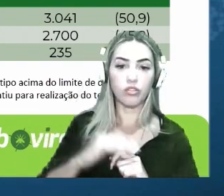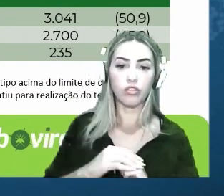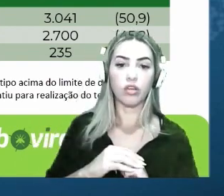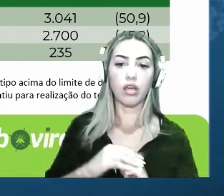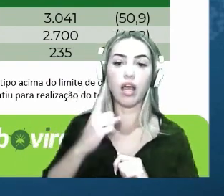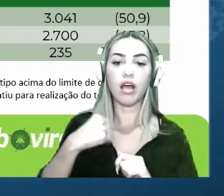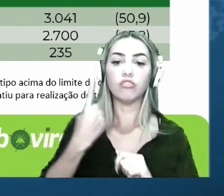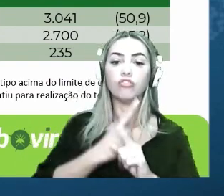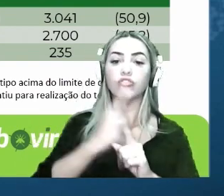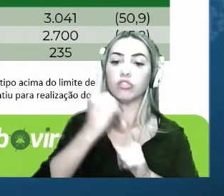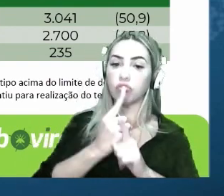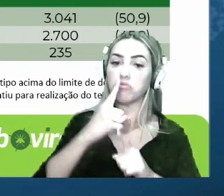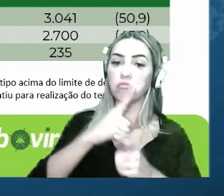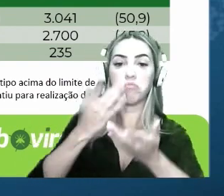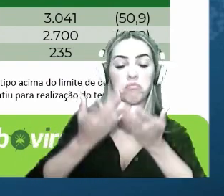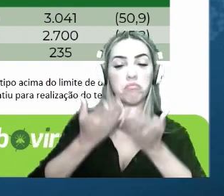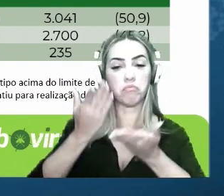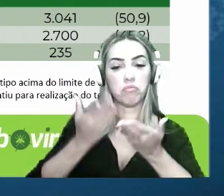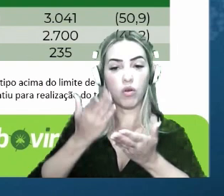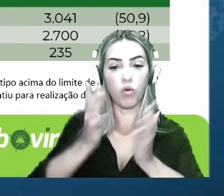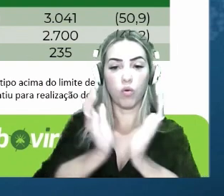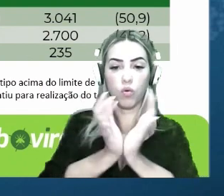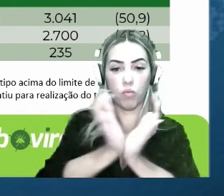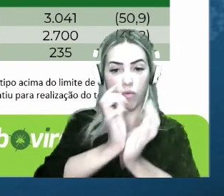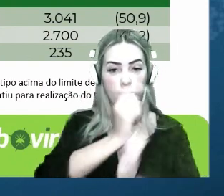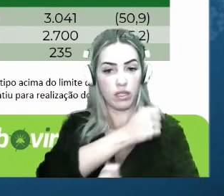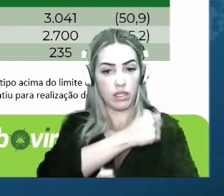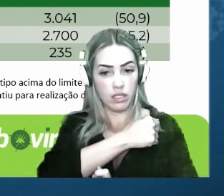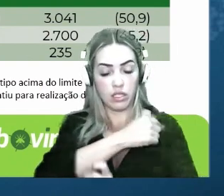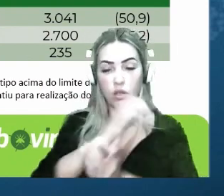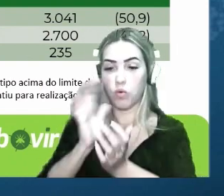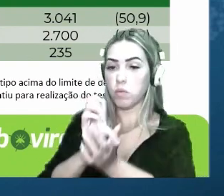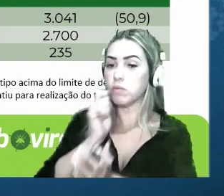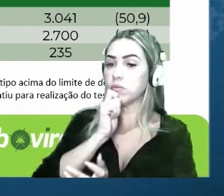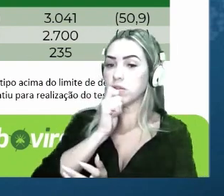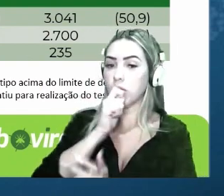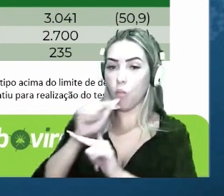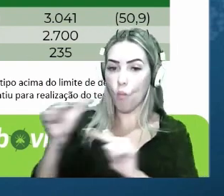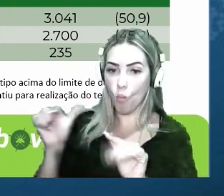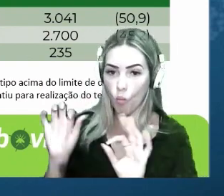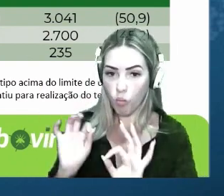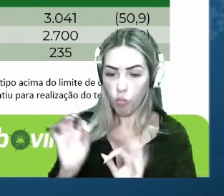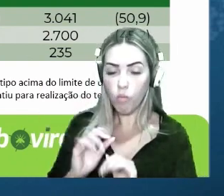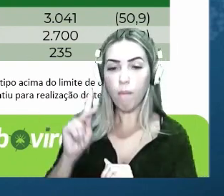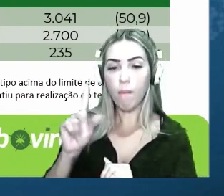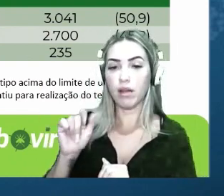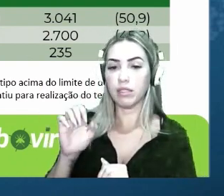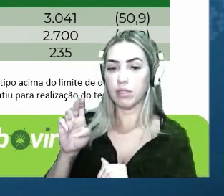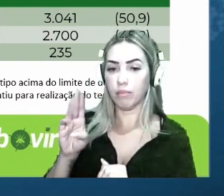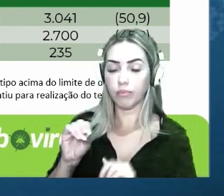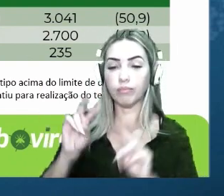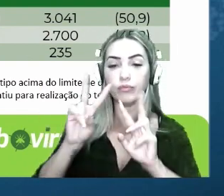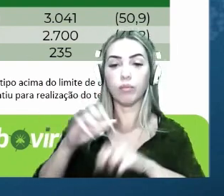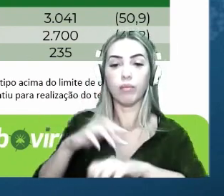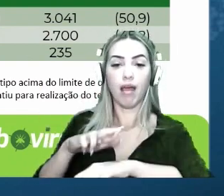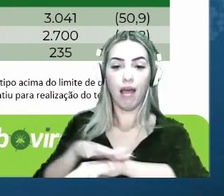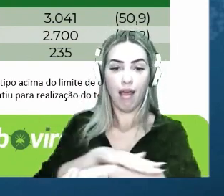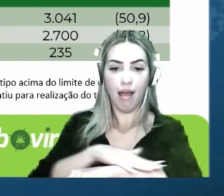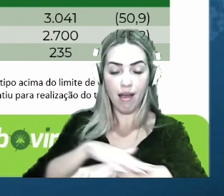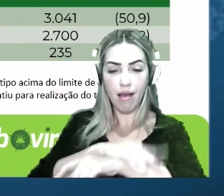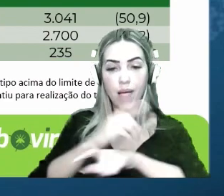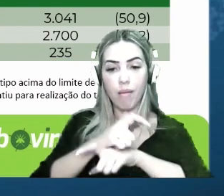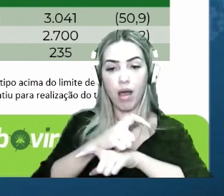bom equilíbrio entre o grupo vacina e o grupo placebo. Do ponto de vista racial, a grande maioria se classifica